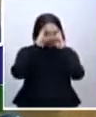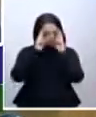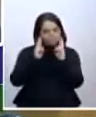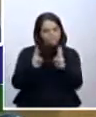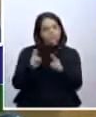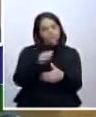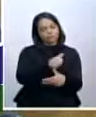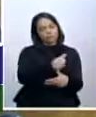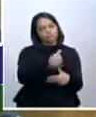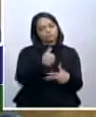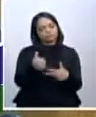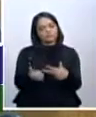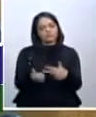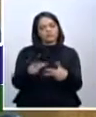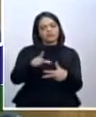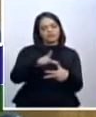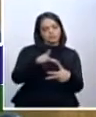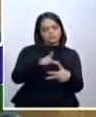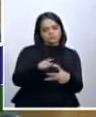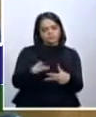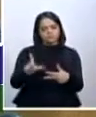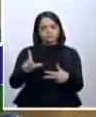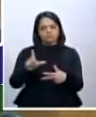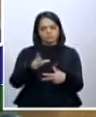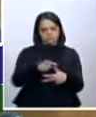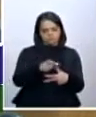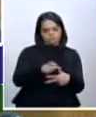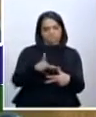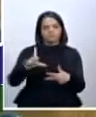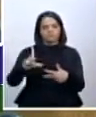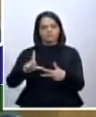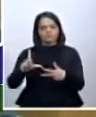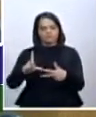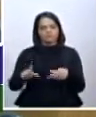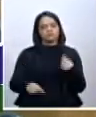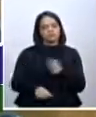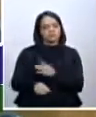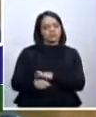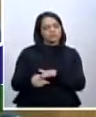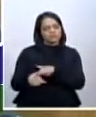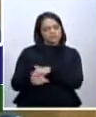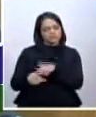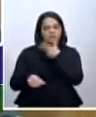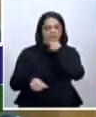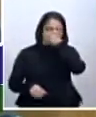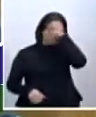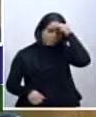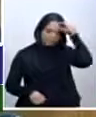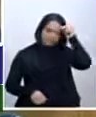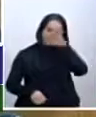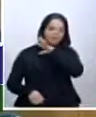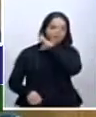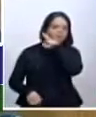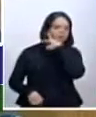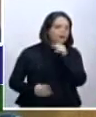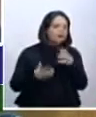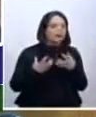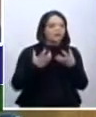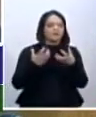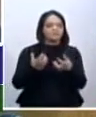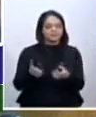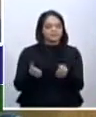esses poderes, executivo, legislativo, né? Então, nós conversamos com o nosso prefeito Odelmo, e ele